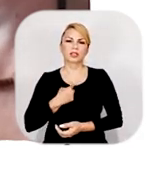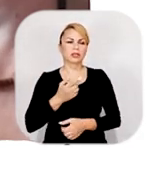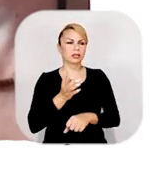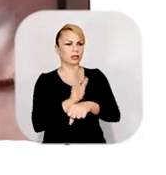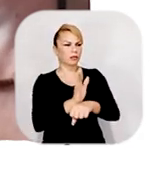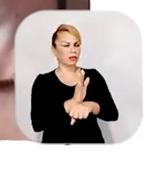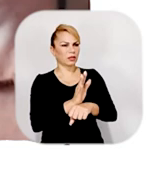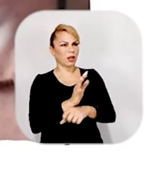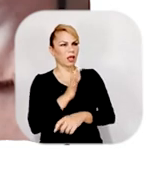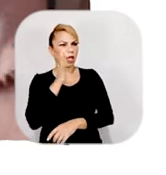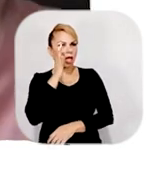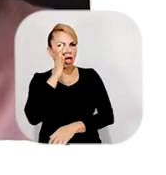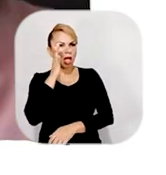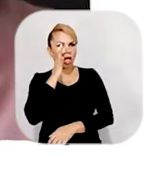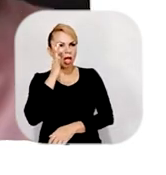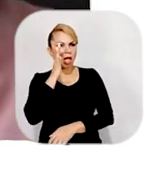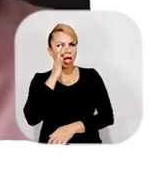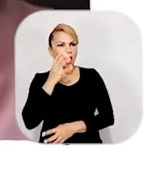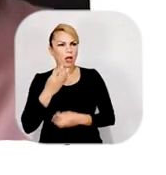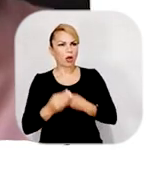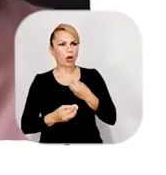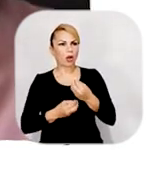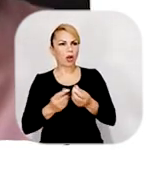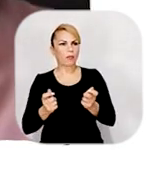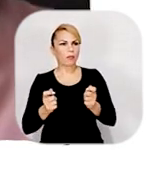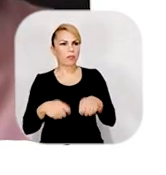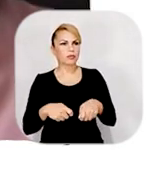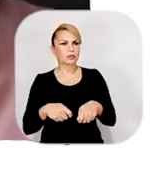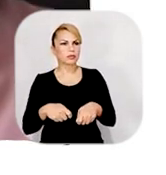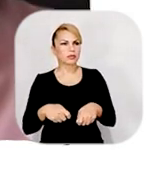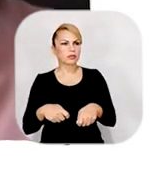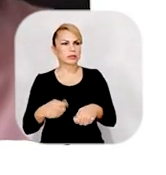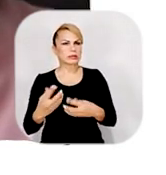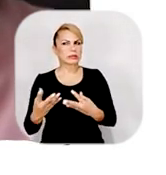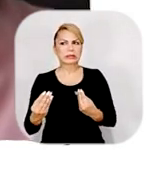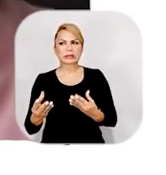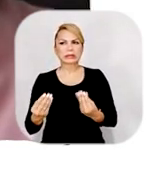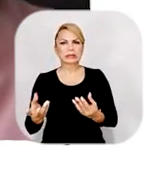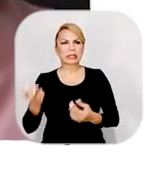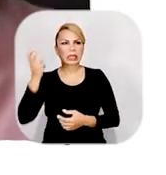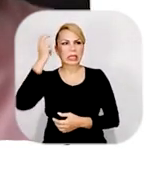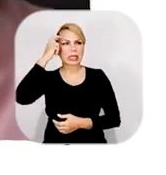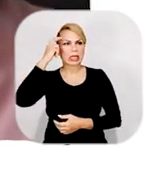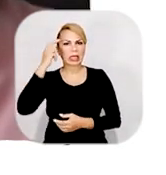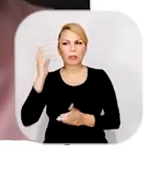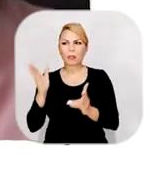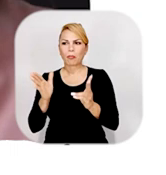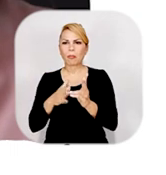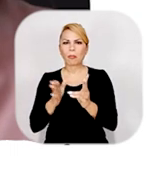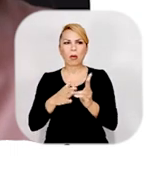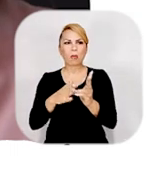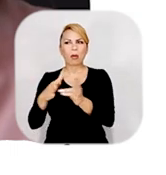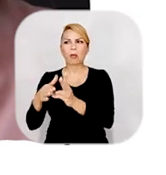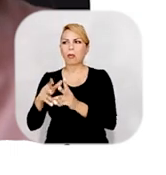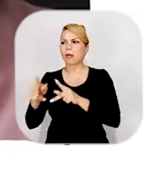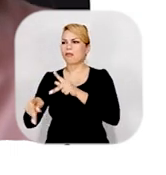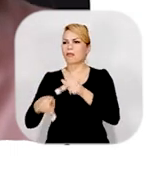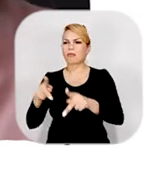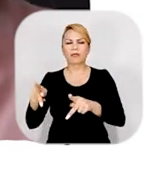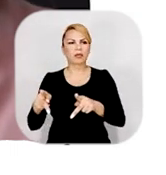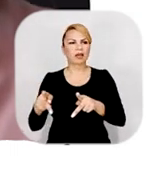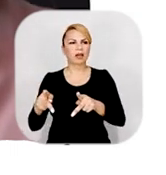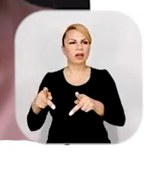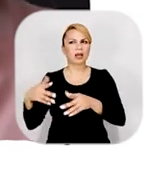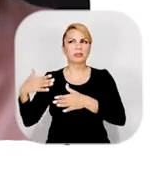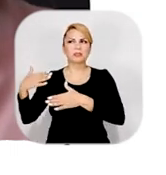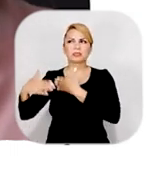ah, mas como era possível que aqui era tanta cultura, tantos povos, e que não tem nada, a gente,